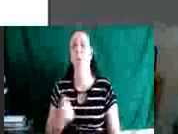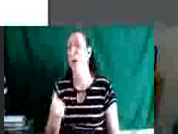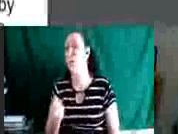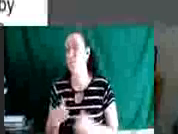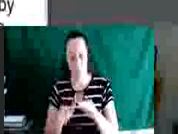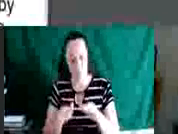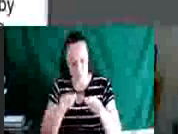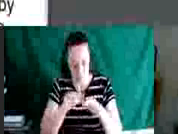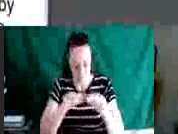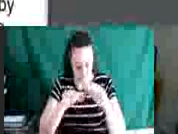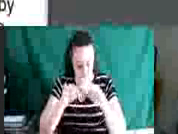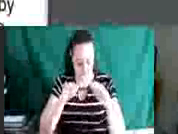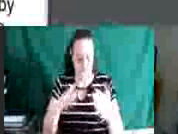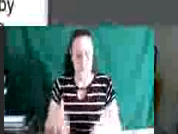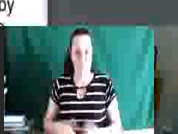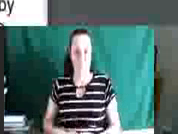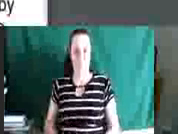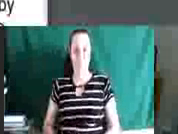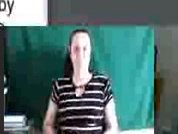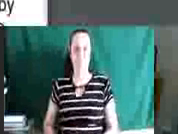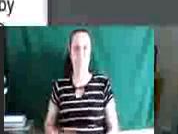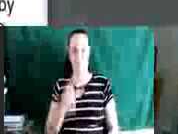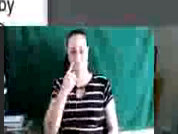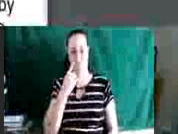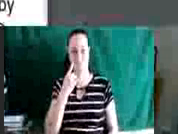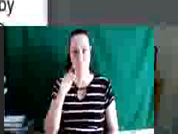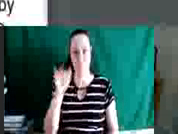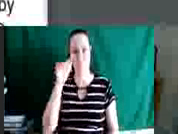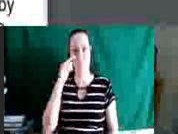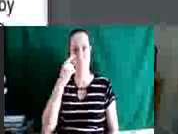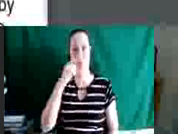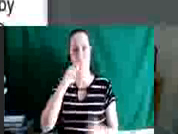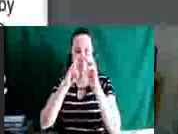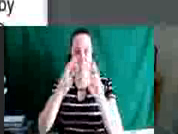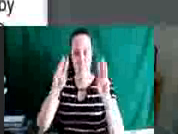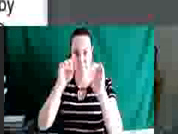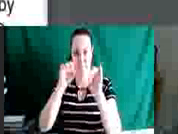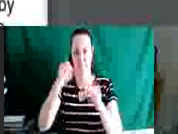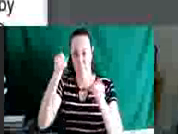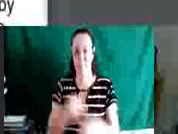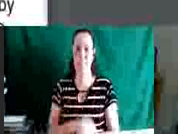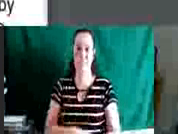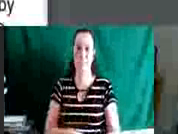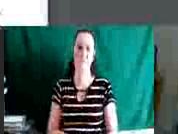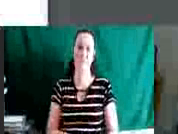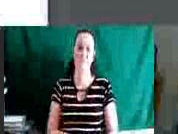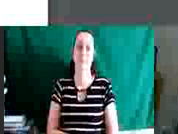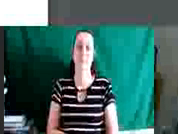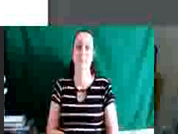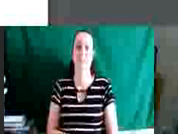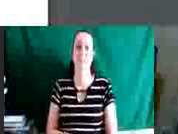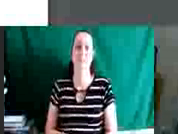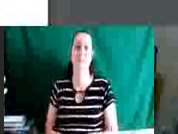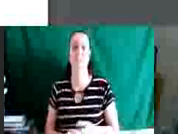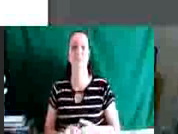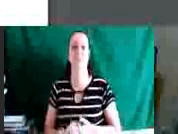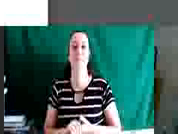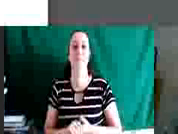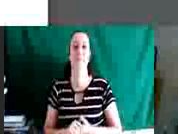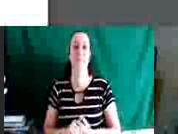ele faz para a organização, o impacto de risco técnico, o impacto do risco para o negócio, quais